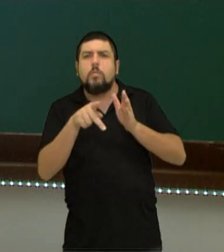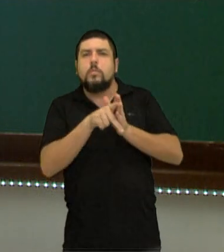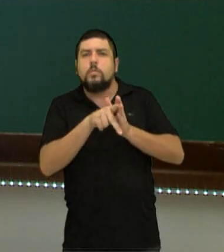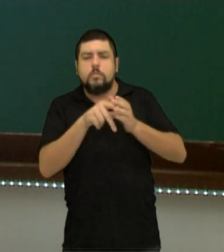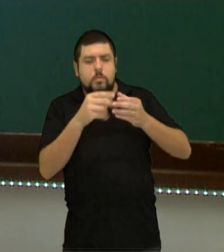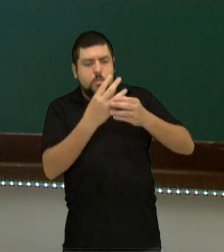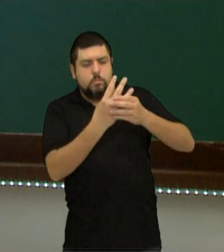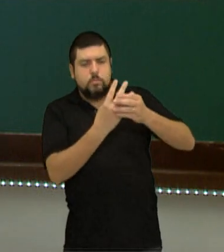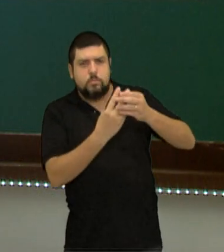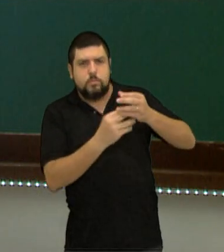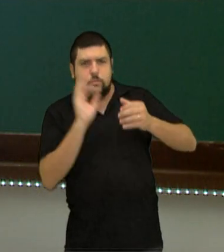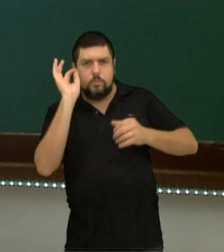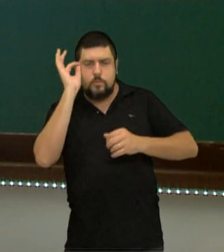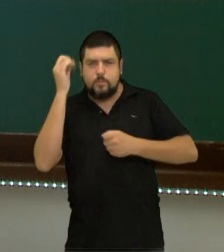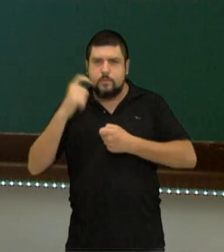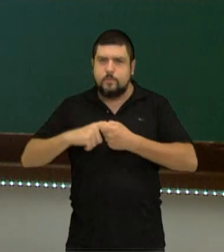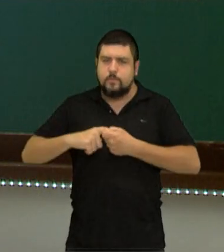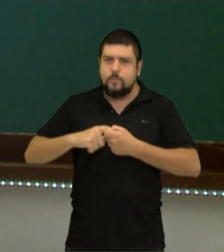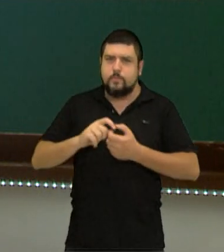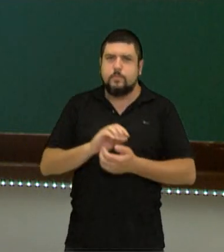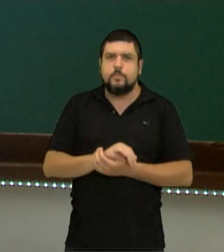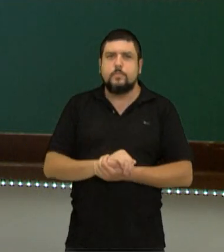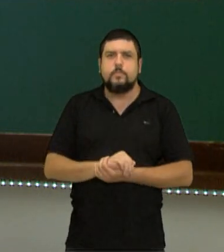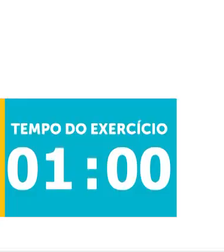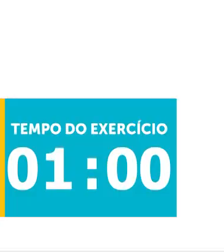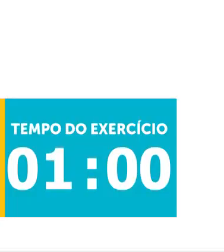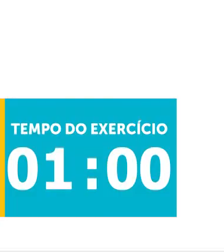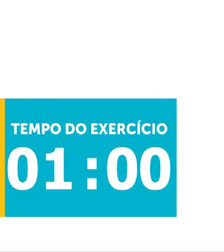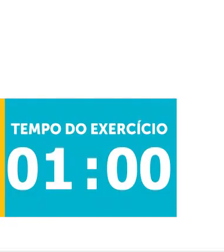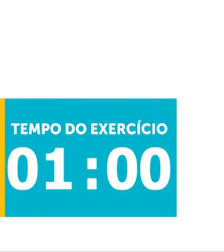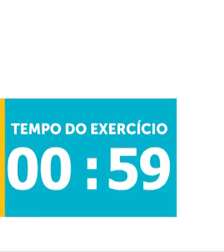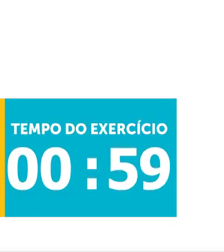para vocês e eu já retorno.